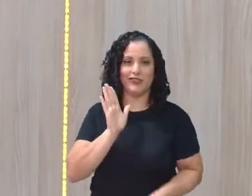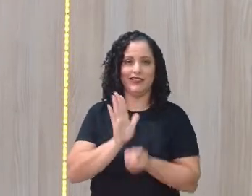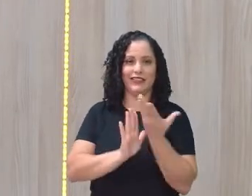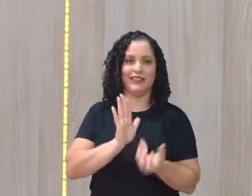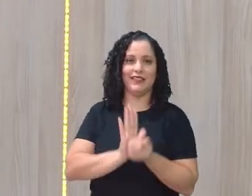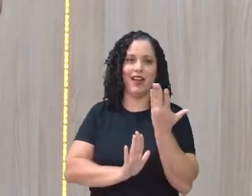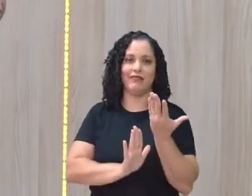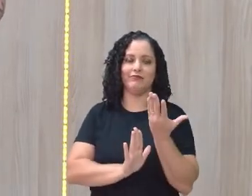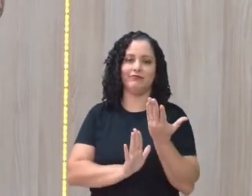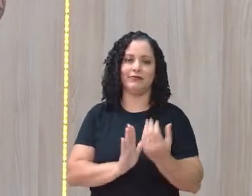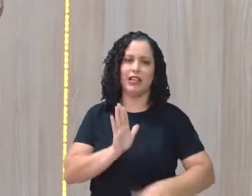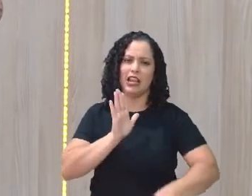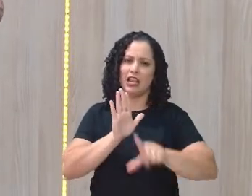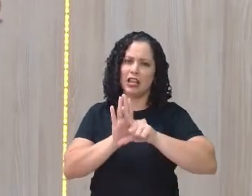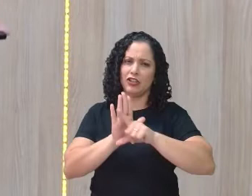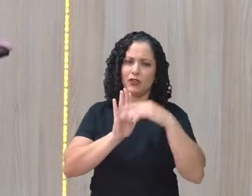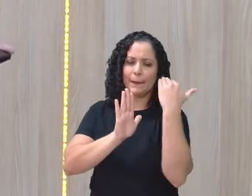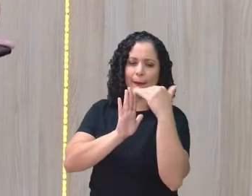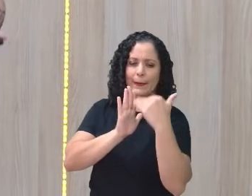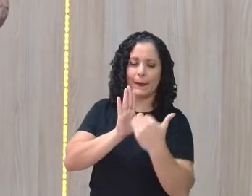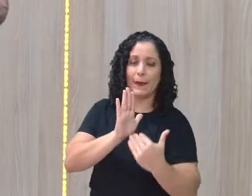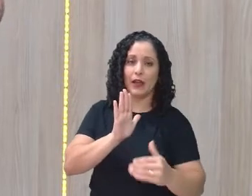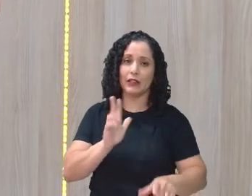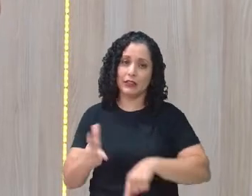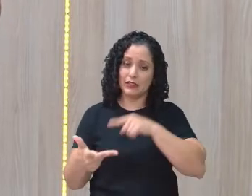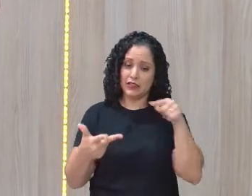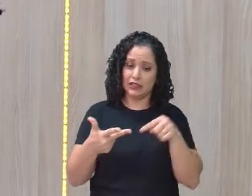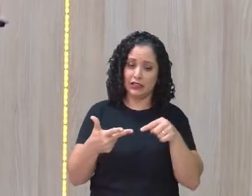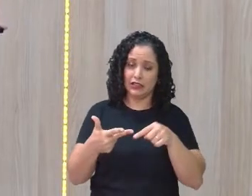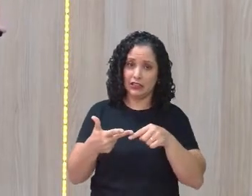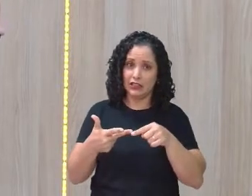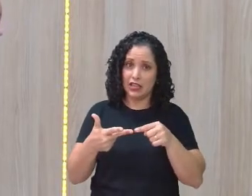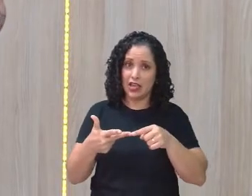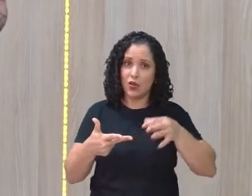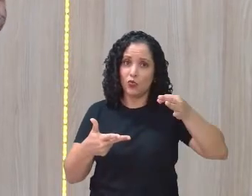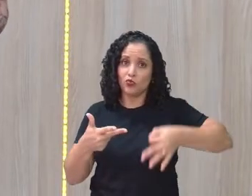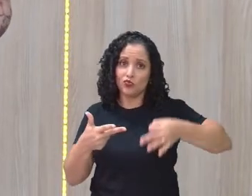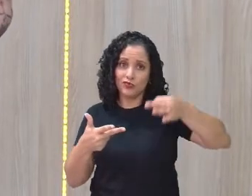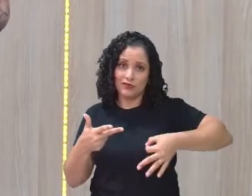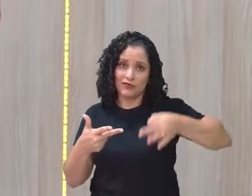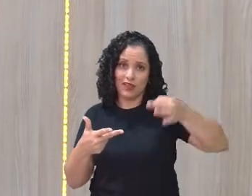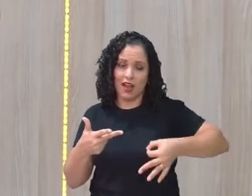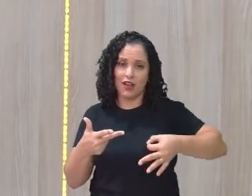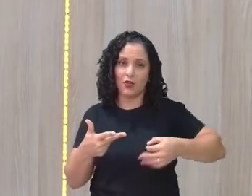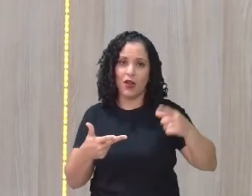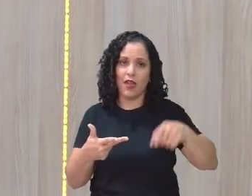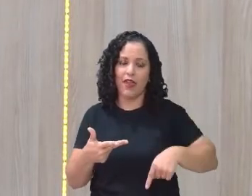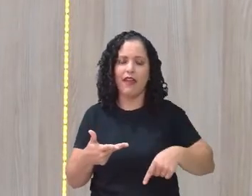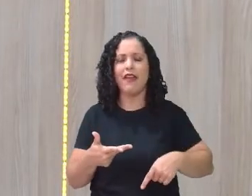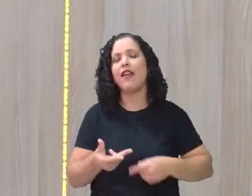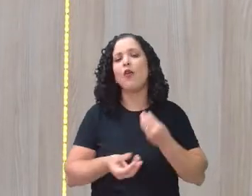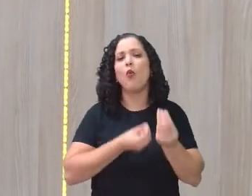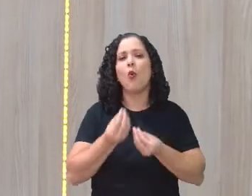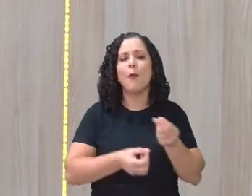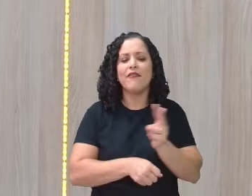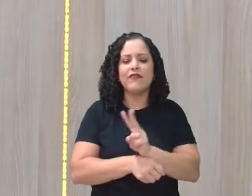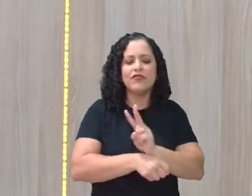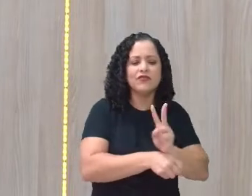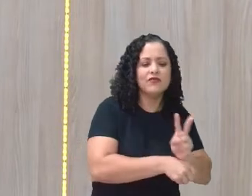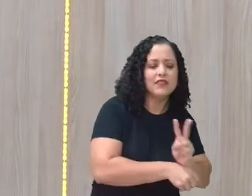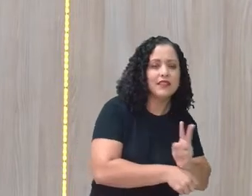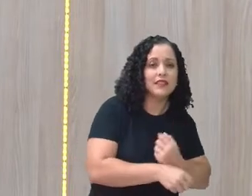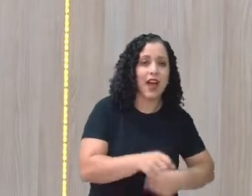leis, certo? E o judiciário interpretar as leis e fiscalizar, certo, o